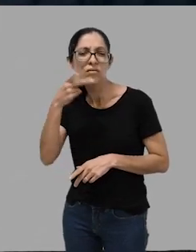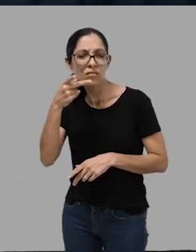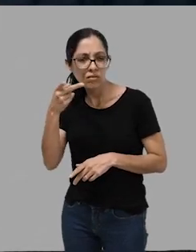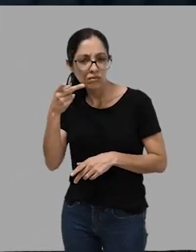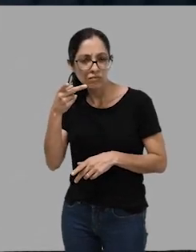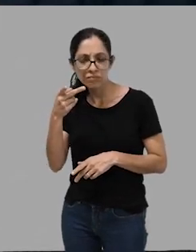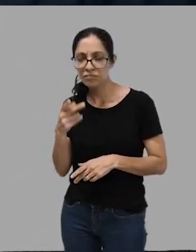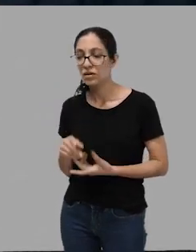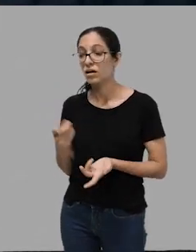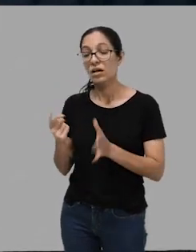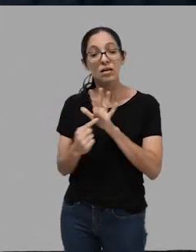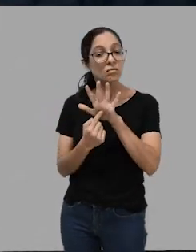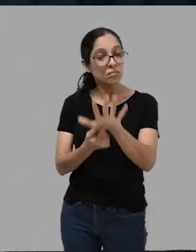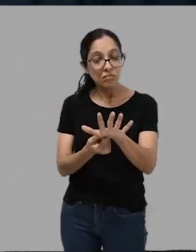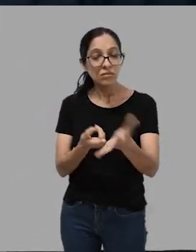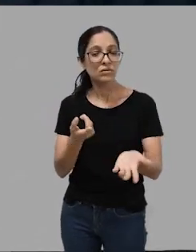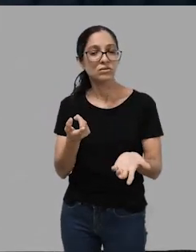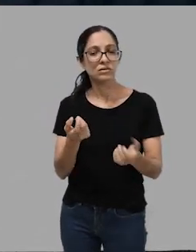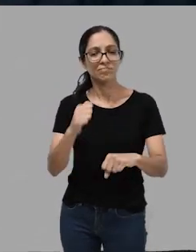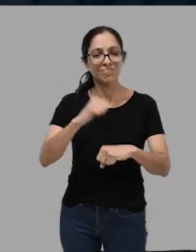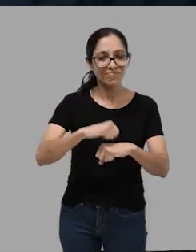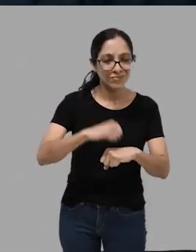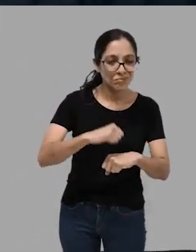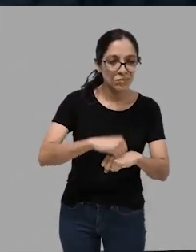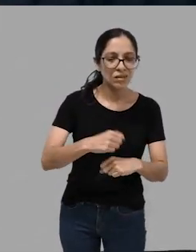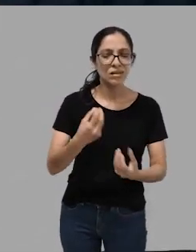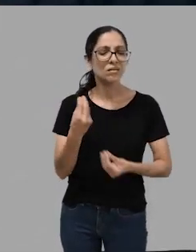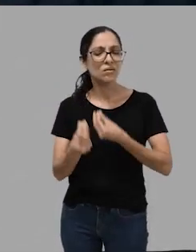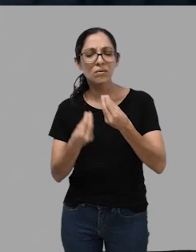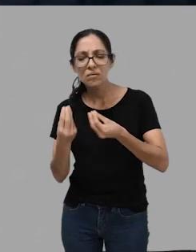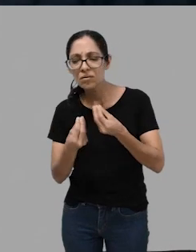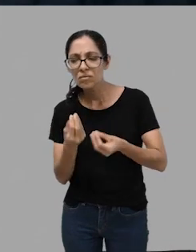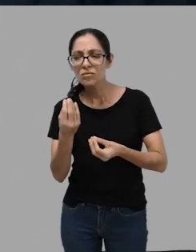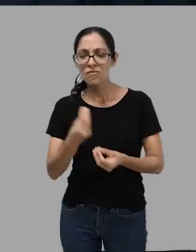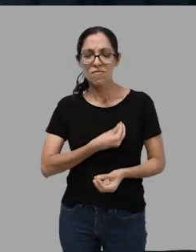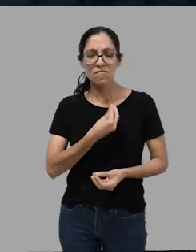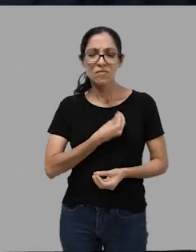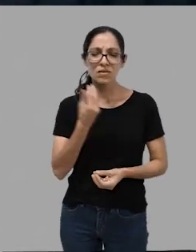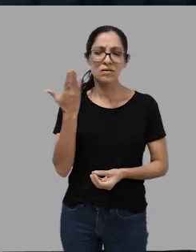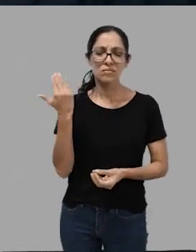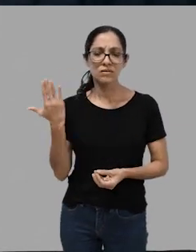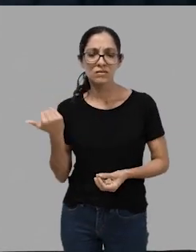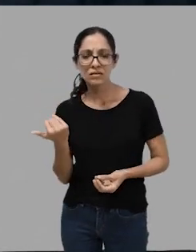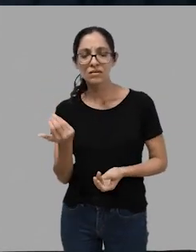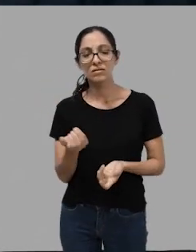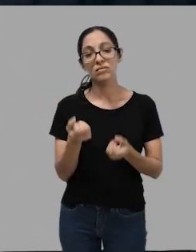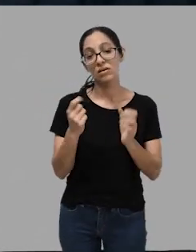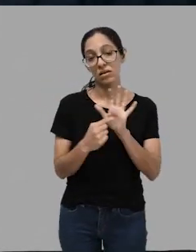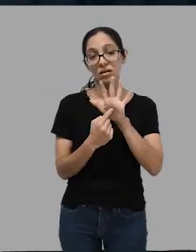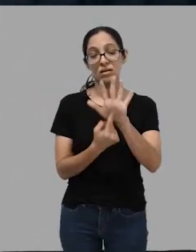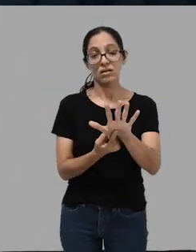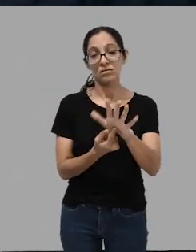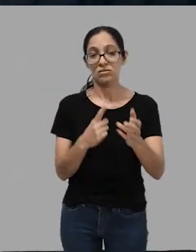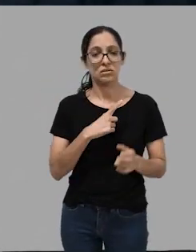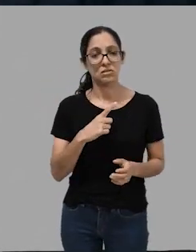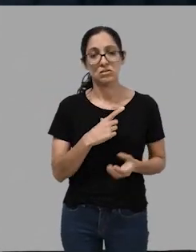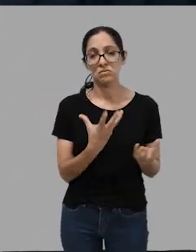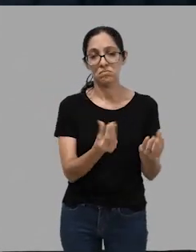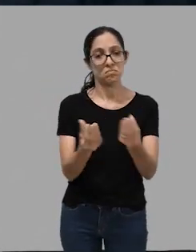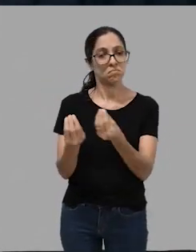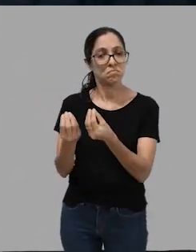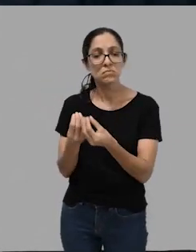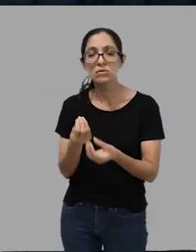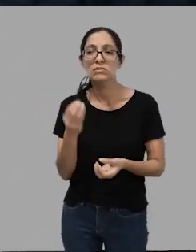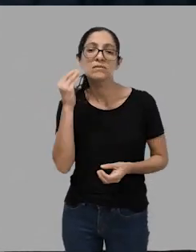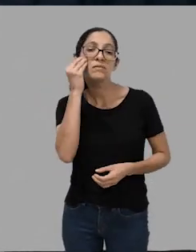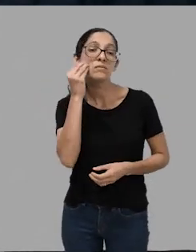ele fala da miséria ele fala de onde ele veio veio ele fala como ele se comportava ele cita ele tinha muito muita muito conhecimento